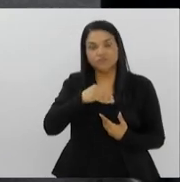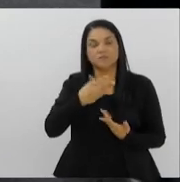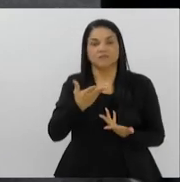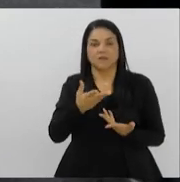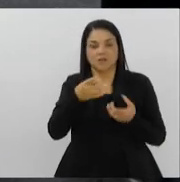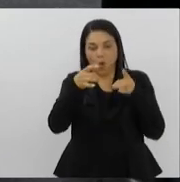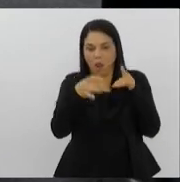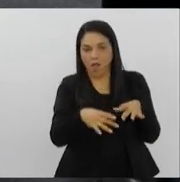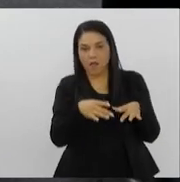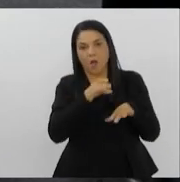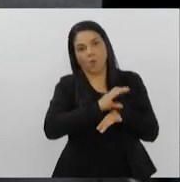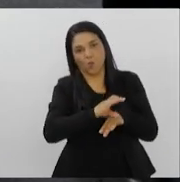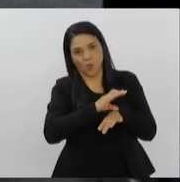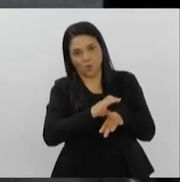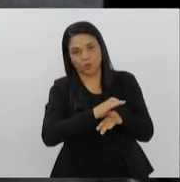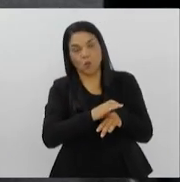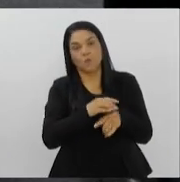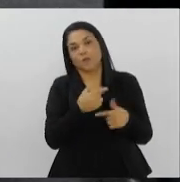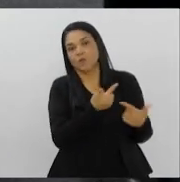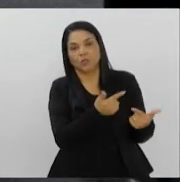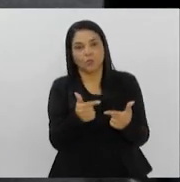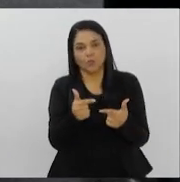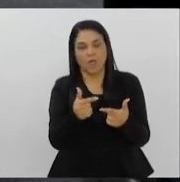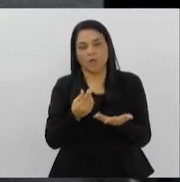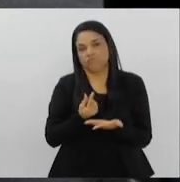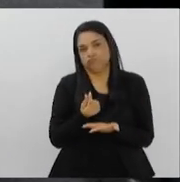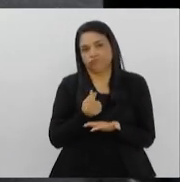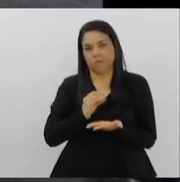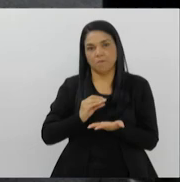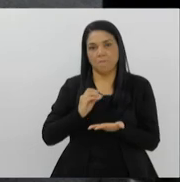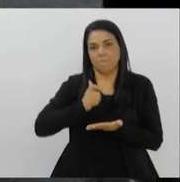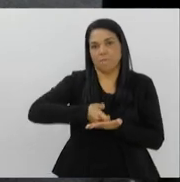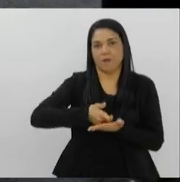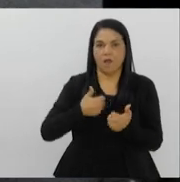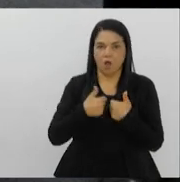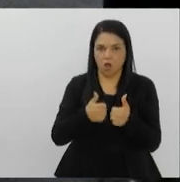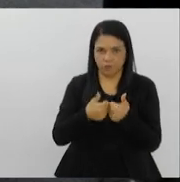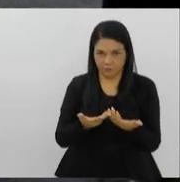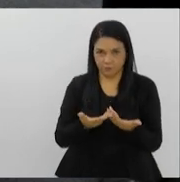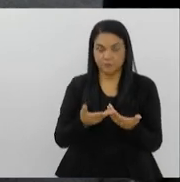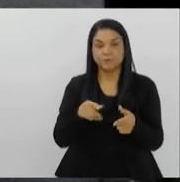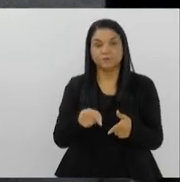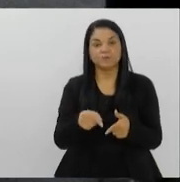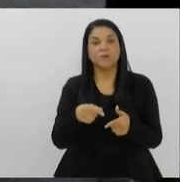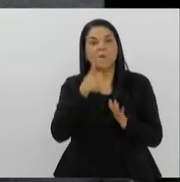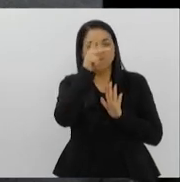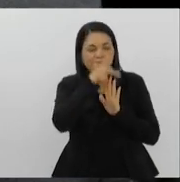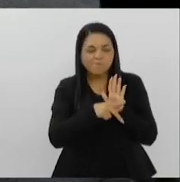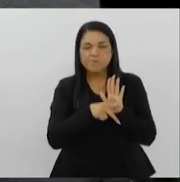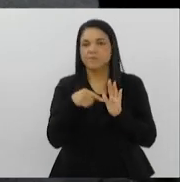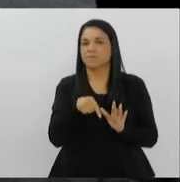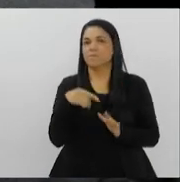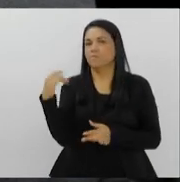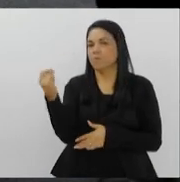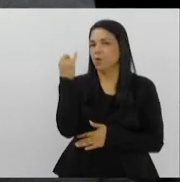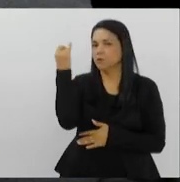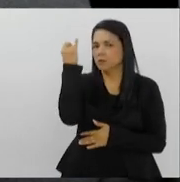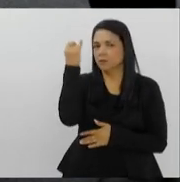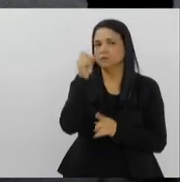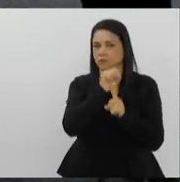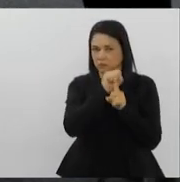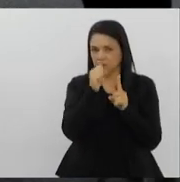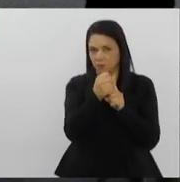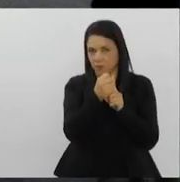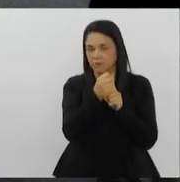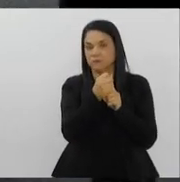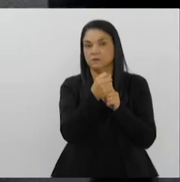evasão por incapacidade financeira. Então, é um projeto de grande relevância social e eu